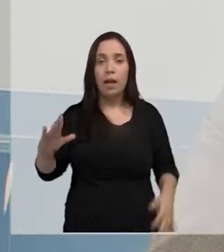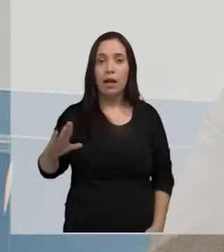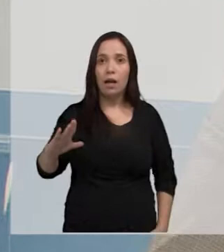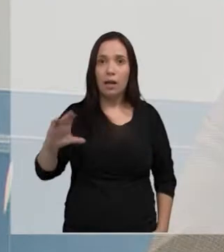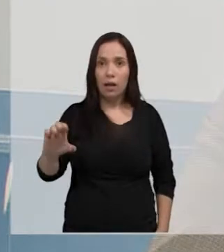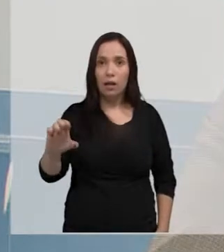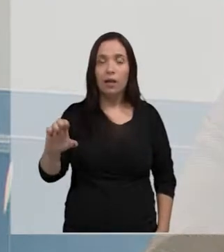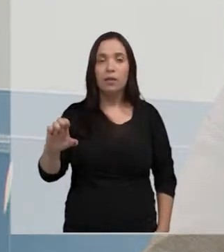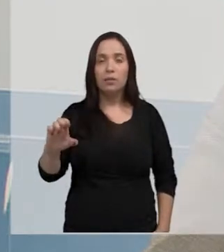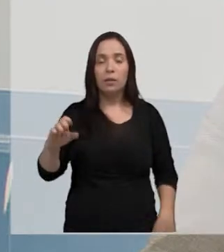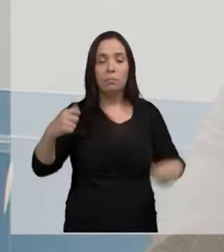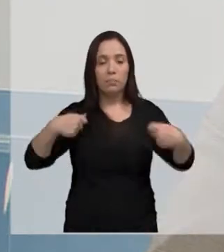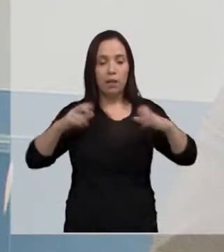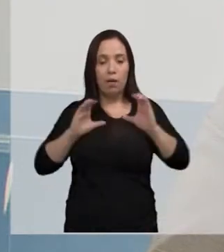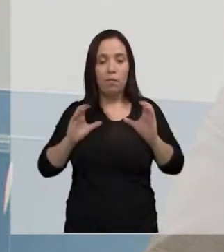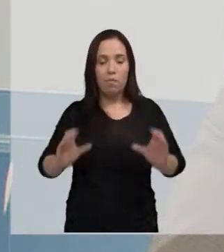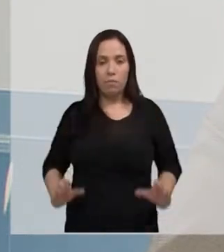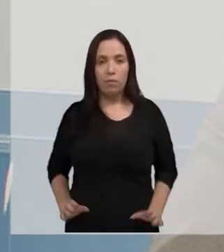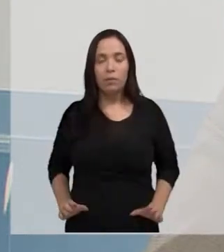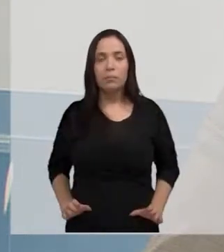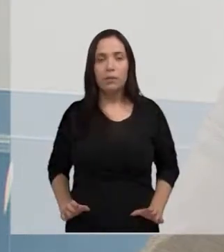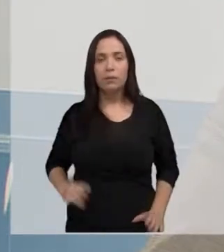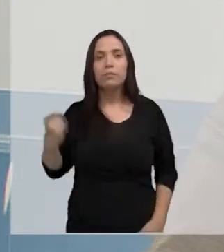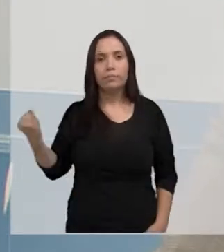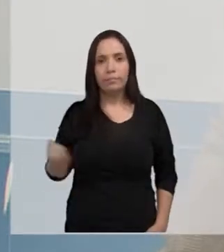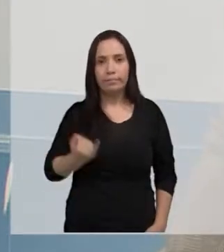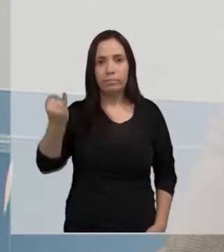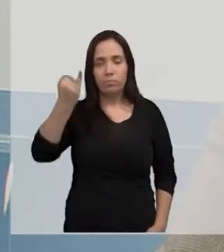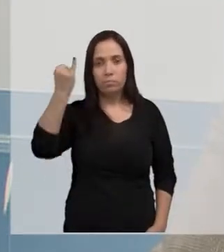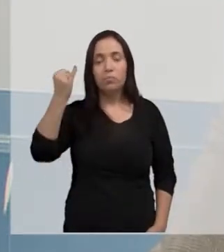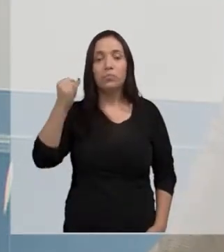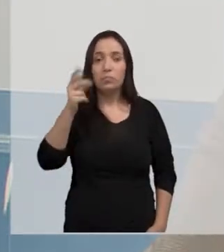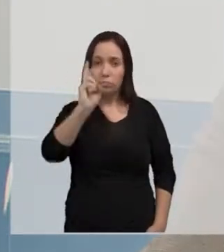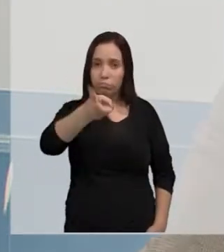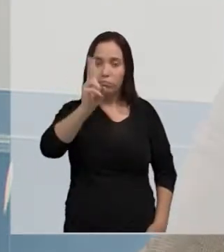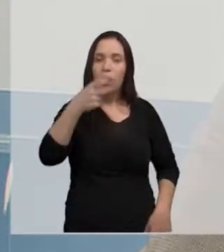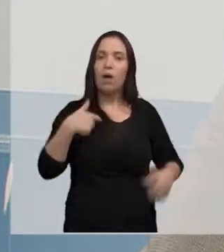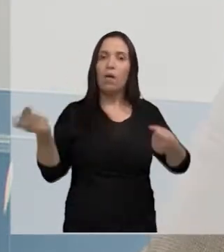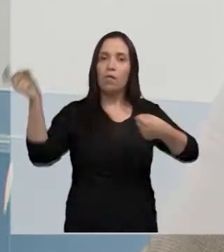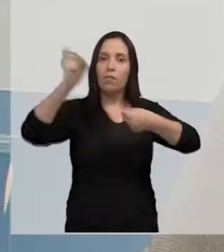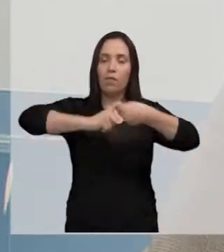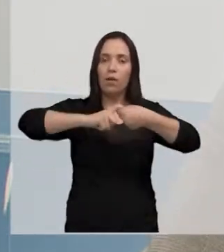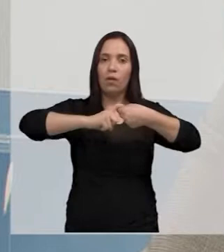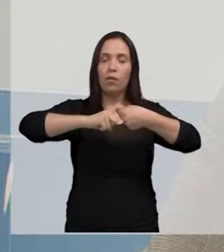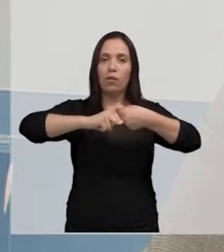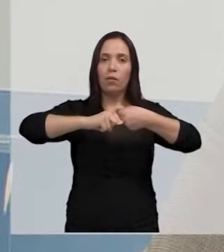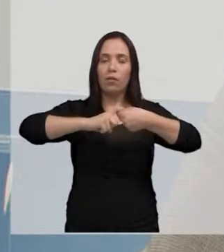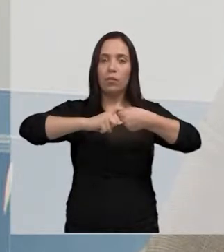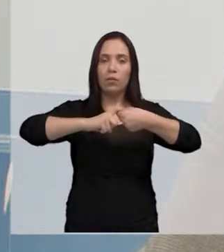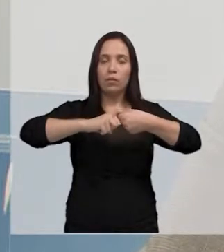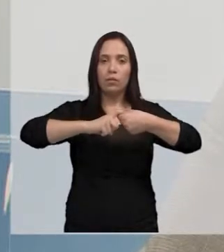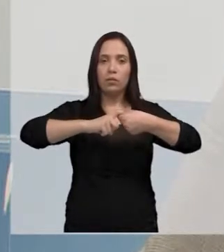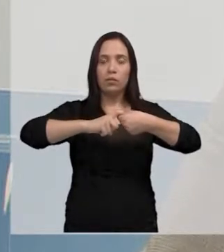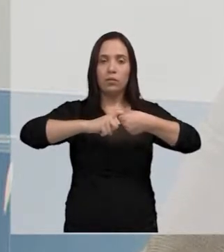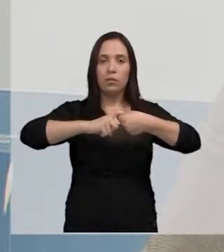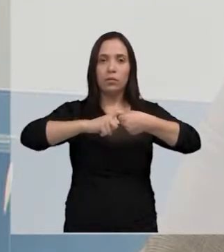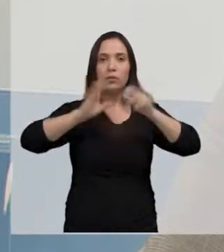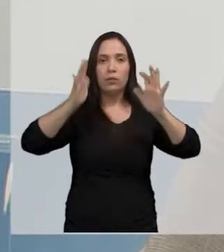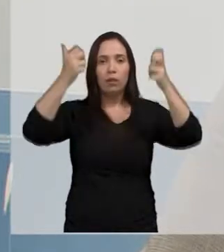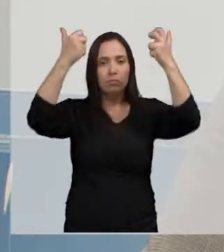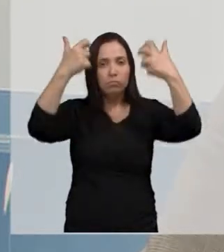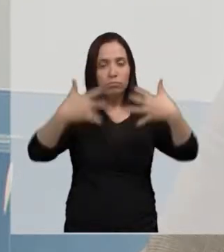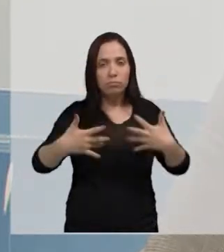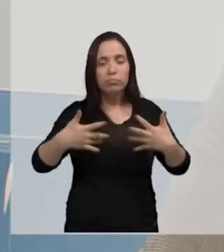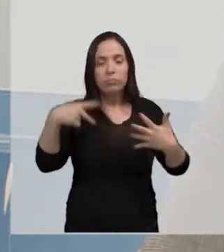A ética e o combate à corrupção, para a gente, eleitor brasileiro, é importante. Eu não saio daí não, que eu volto para o segundo bloco. A gente já falou da